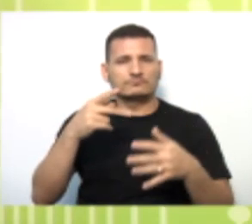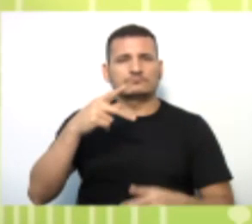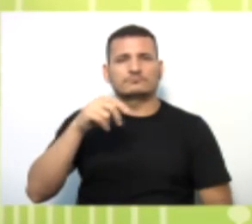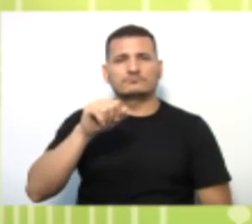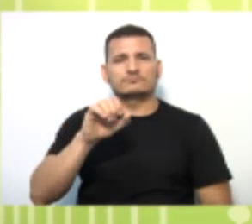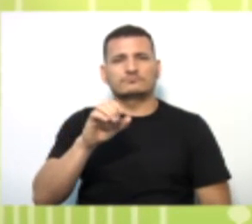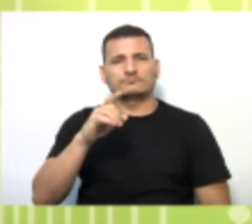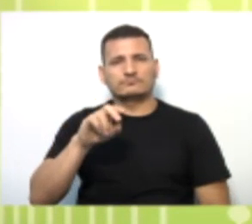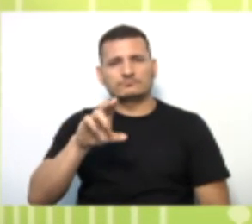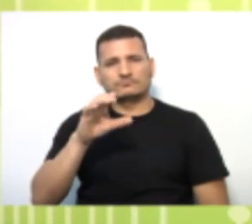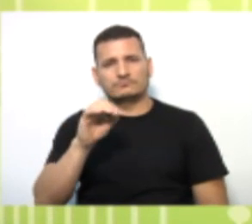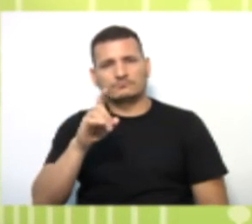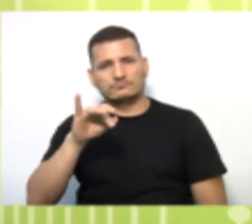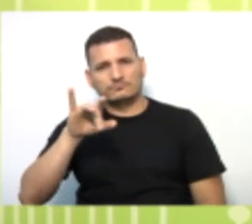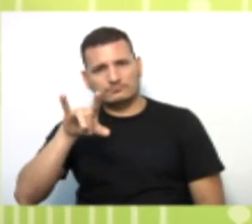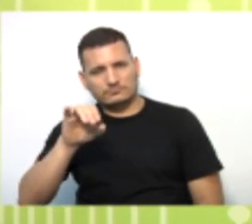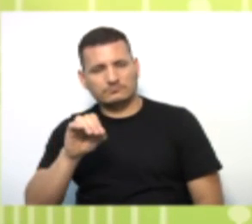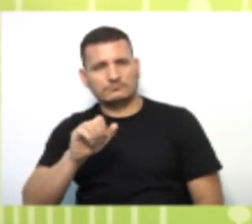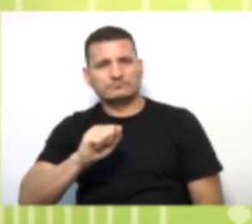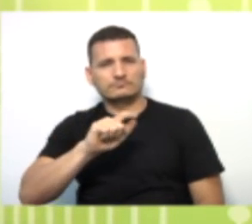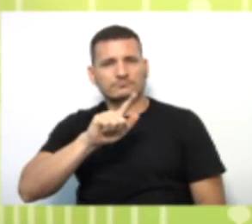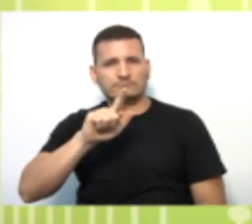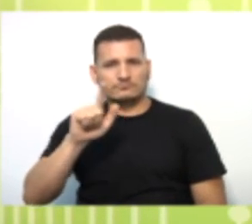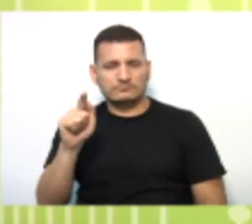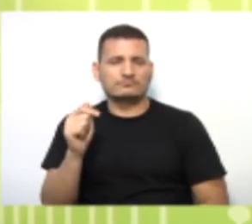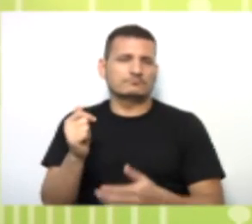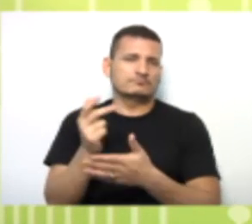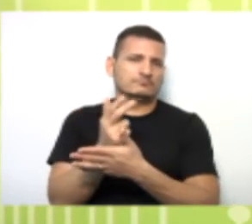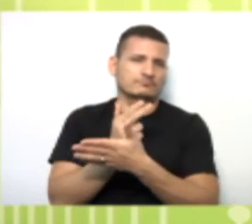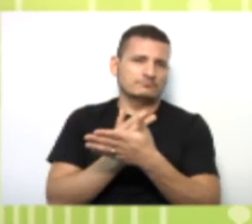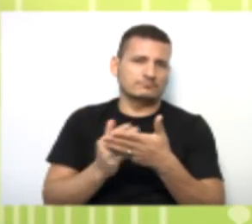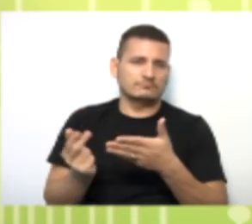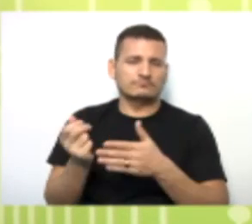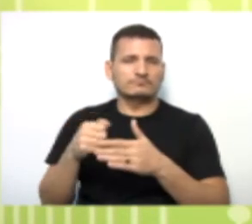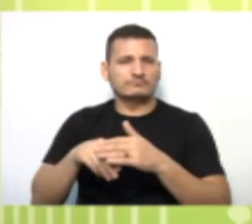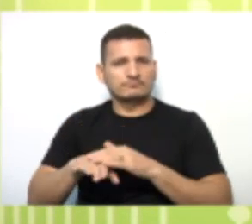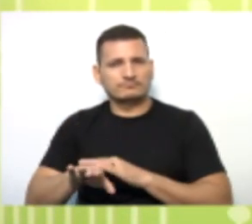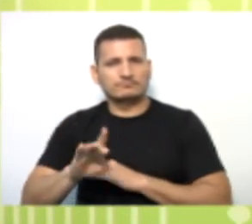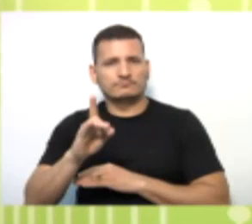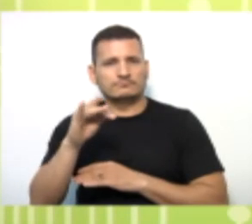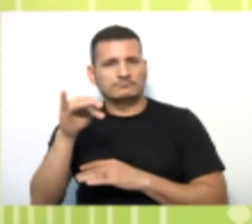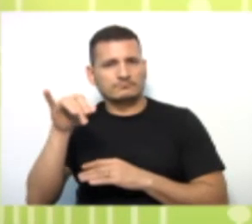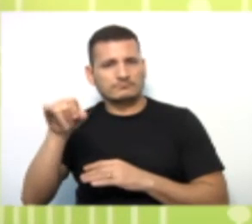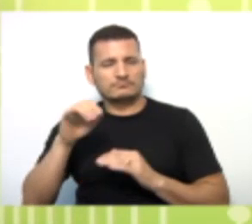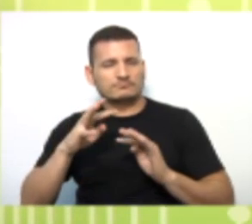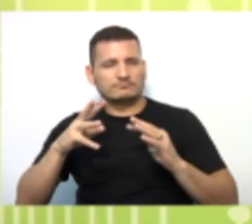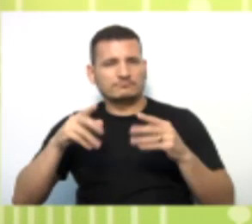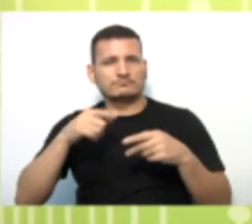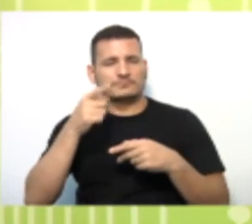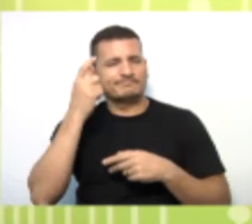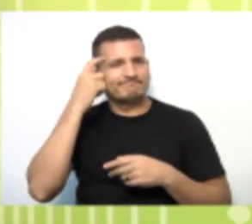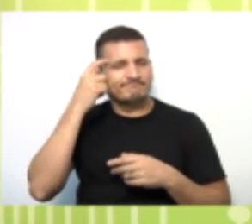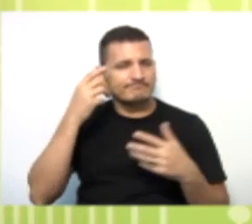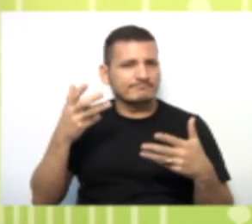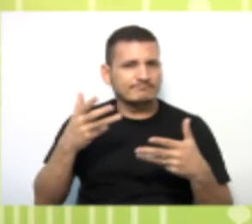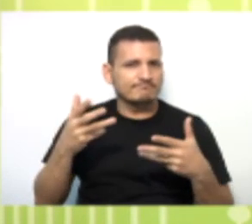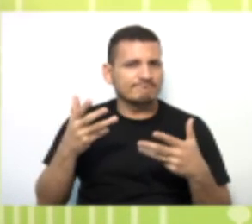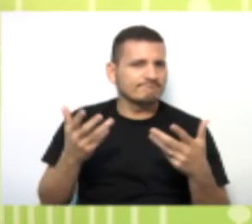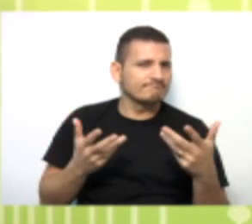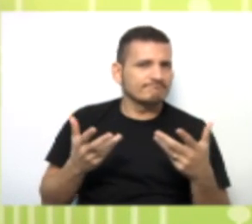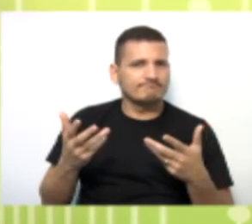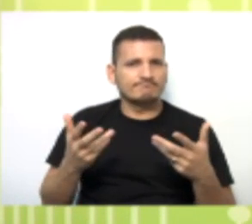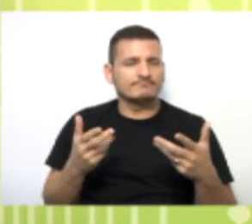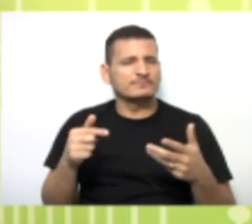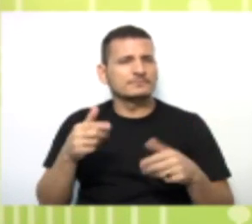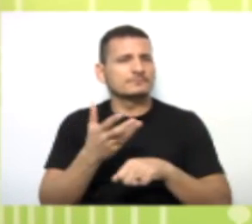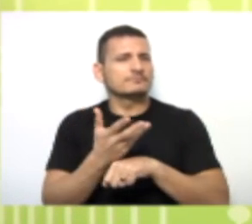pseudocódigo, falei de algoritmo, fluxograma, entrada de dados, tudo isso daí. E você deve estar se perguntando agora, caramba, o que vai acontecer